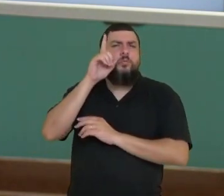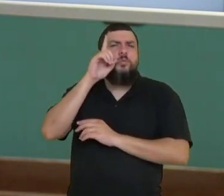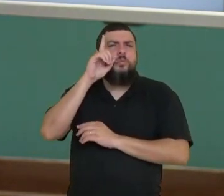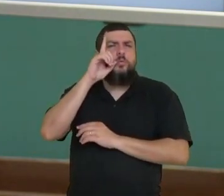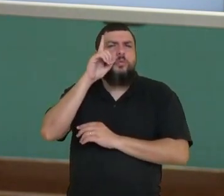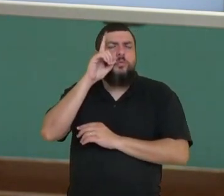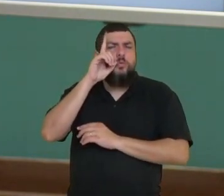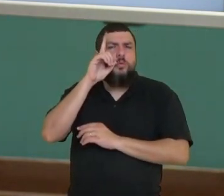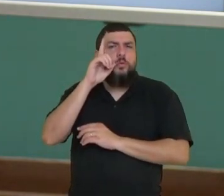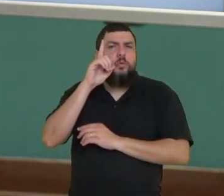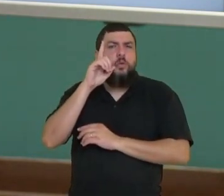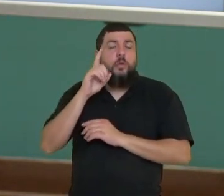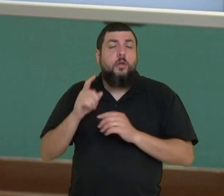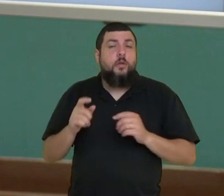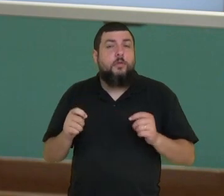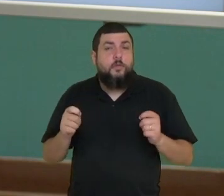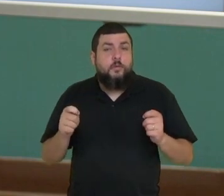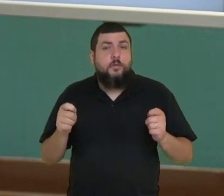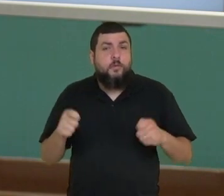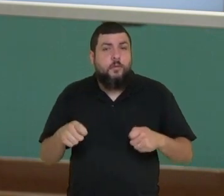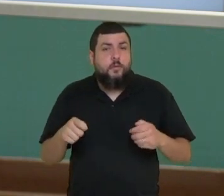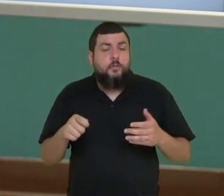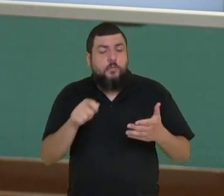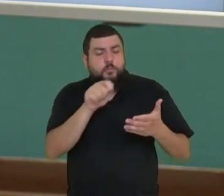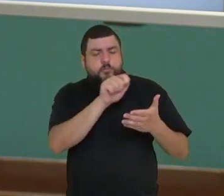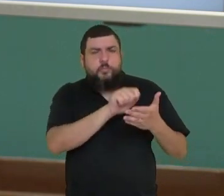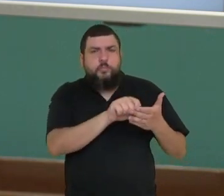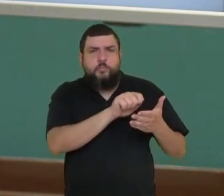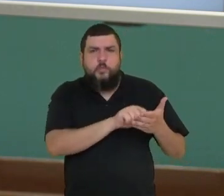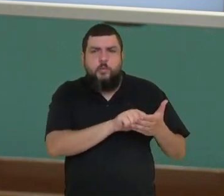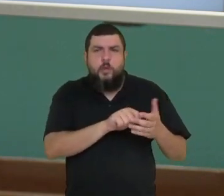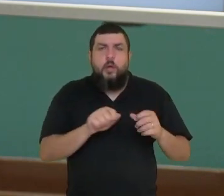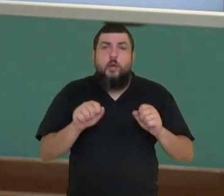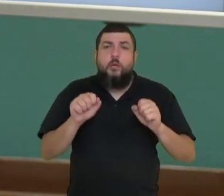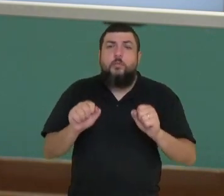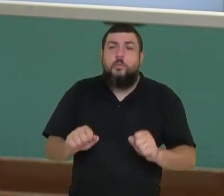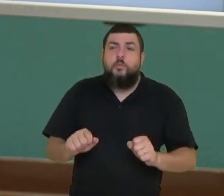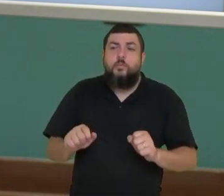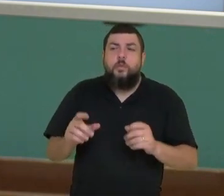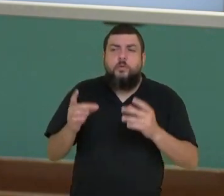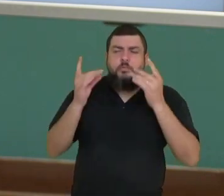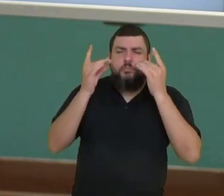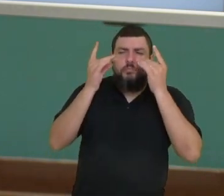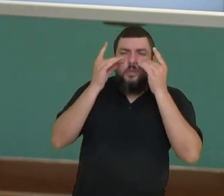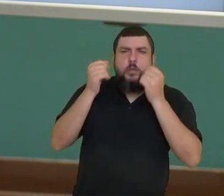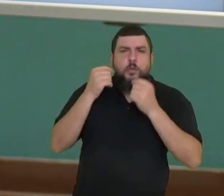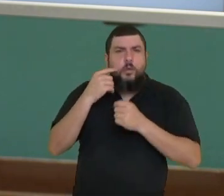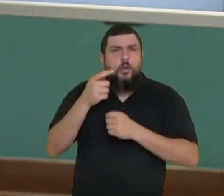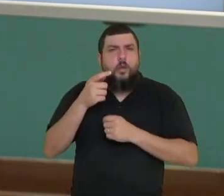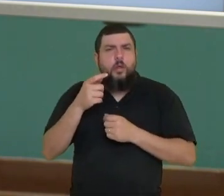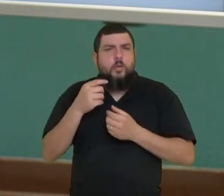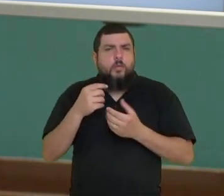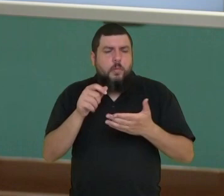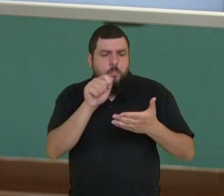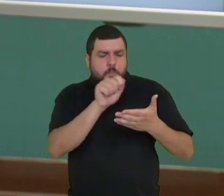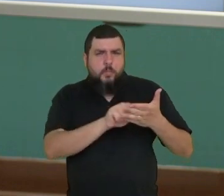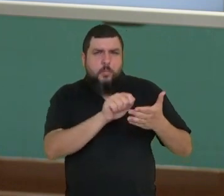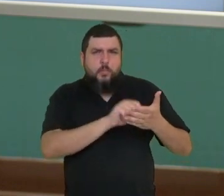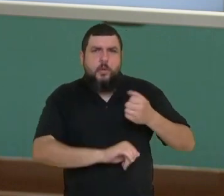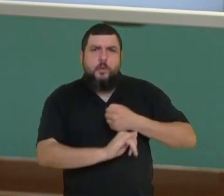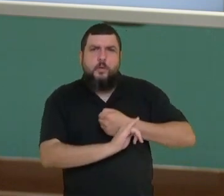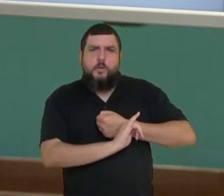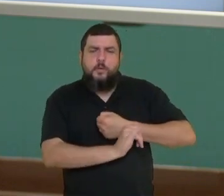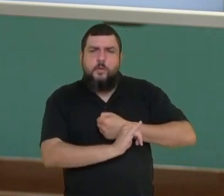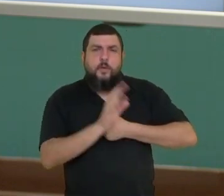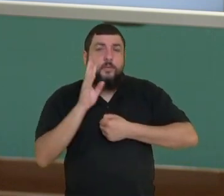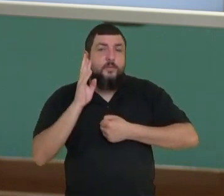podem motivar, né, a crônica, podem ser tema, né, pressupor ali uma crônica muito legal,